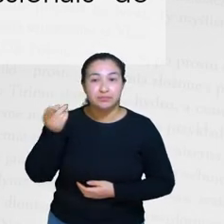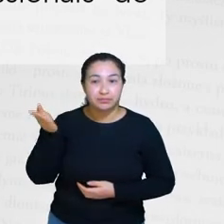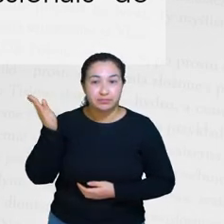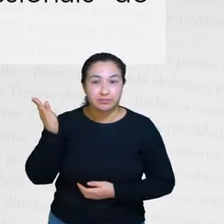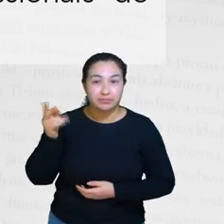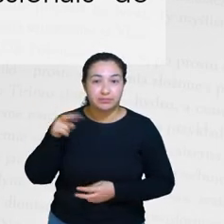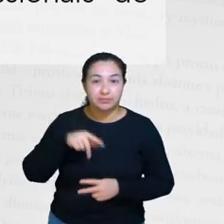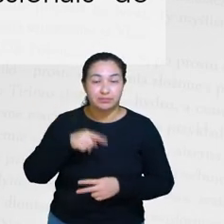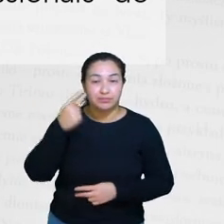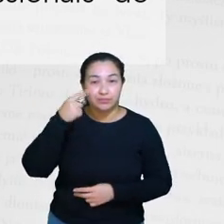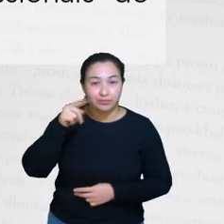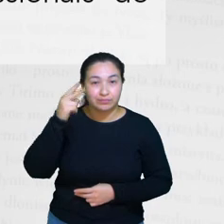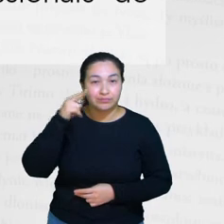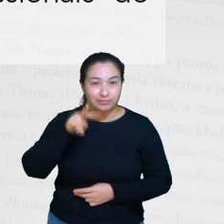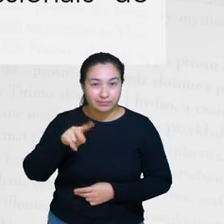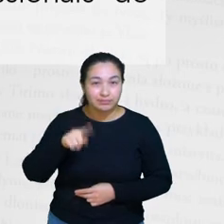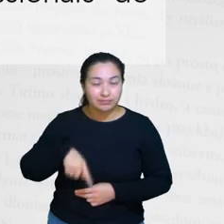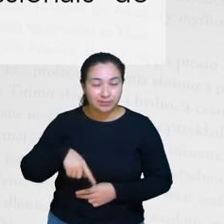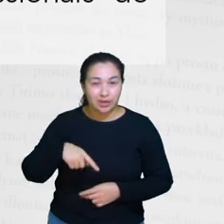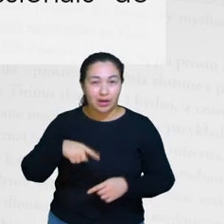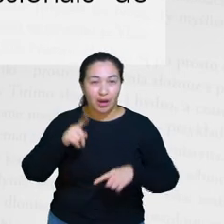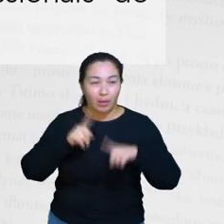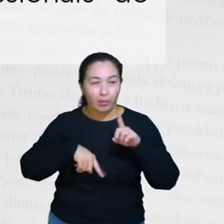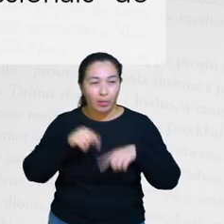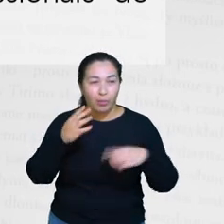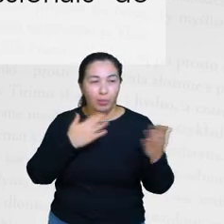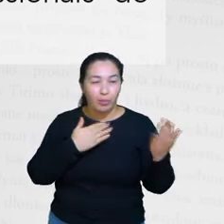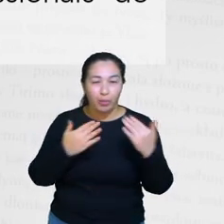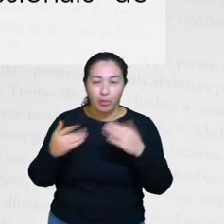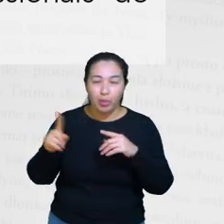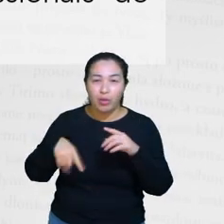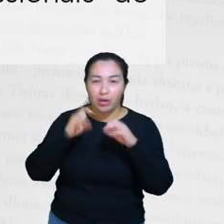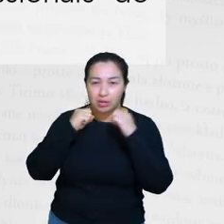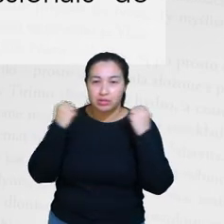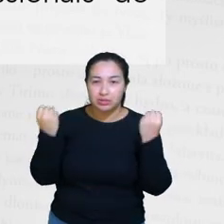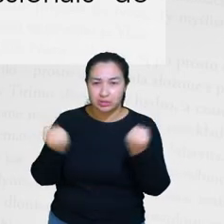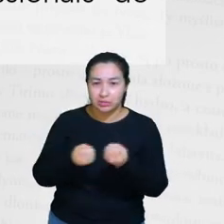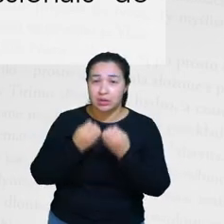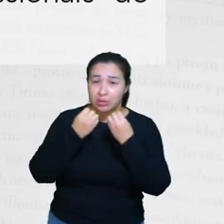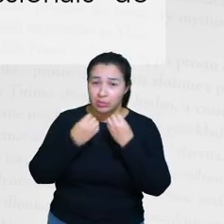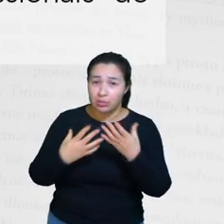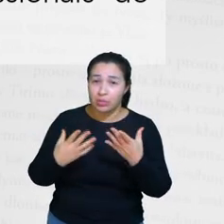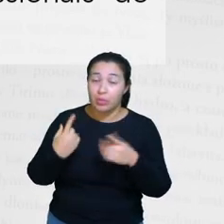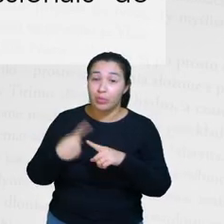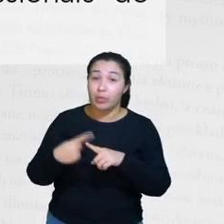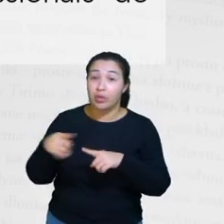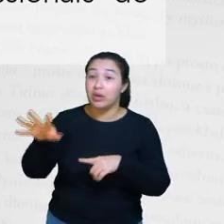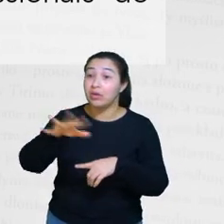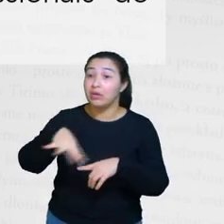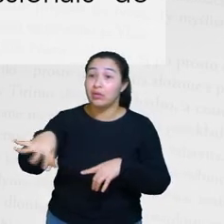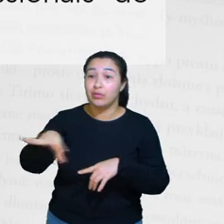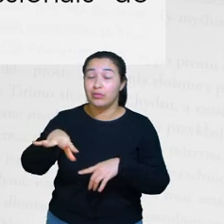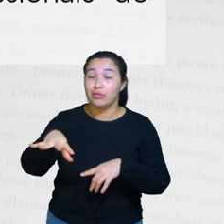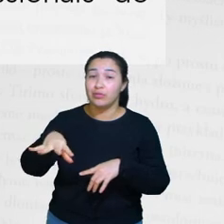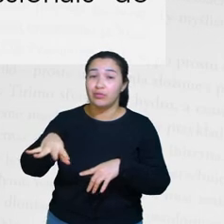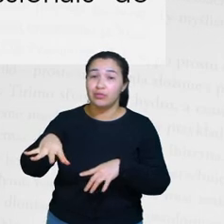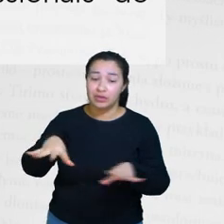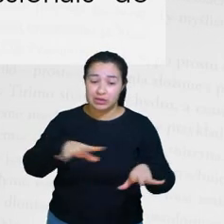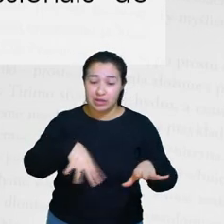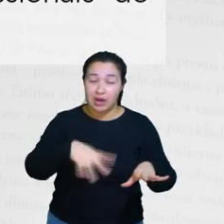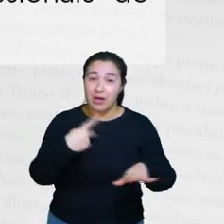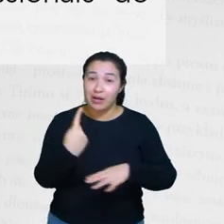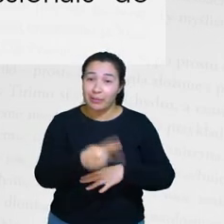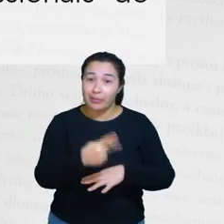dois dias essa é uma articulação o seminário é uma articulação porque os atores estão aqui né os atores estão